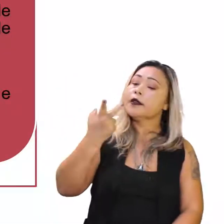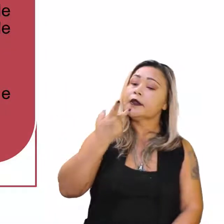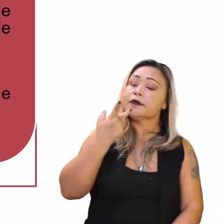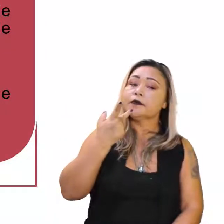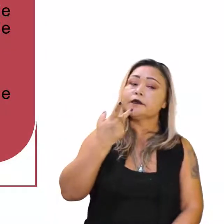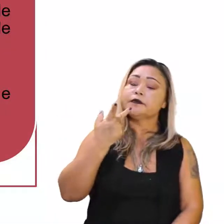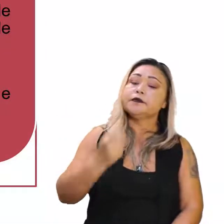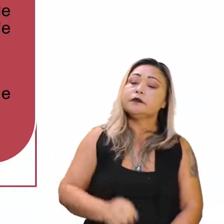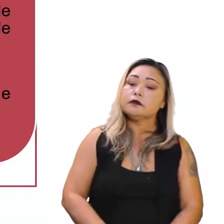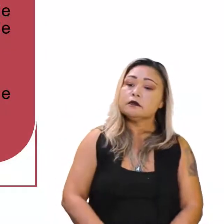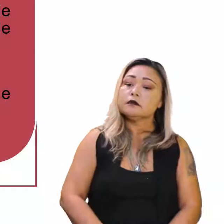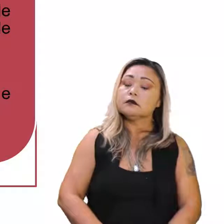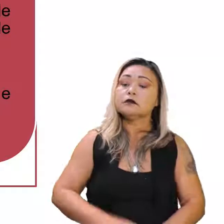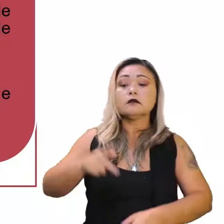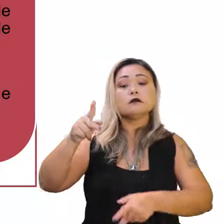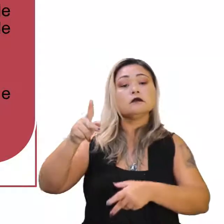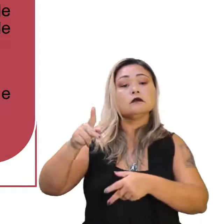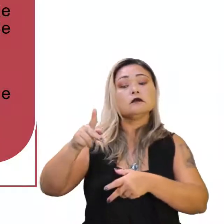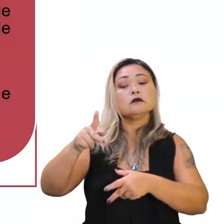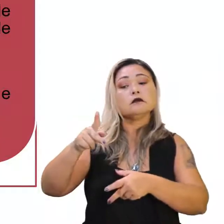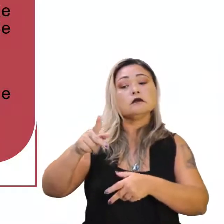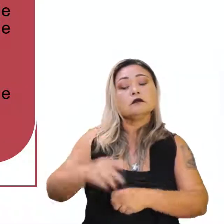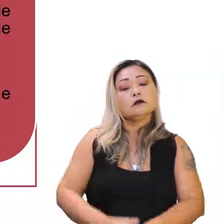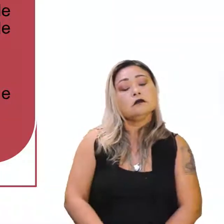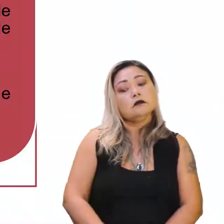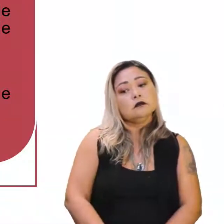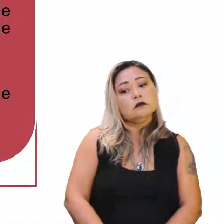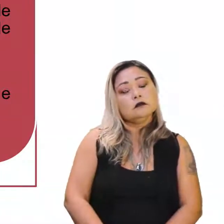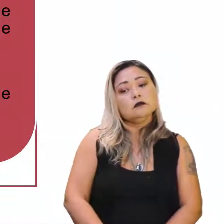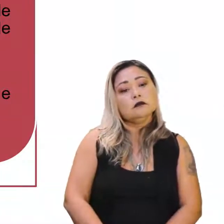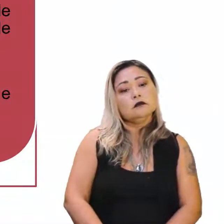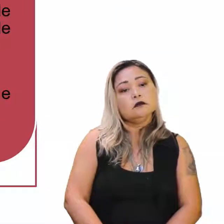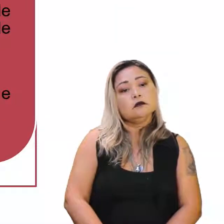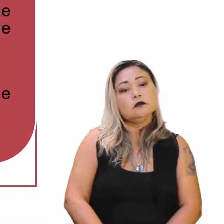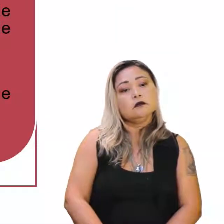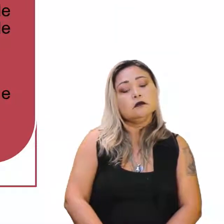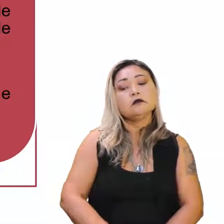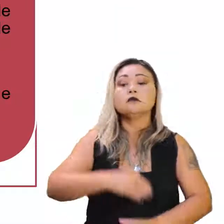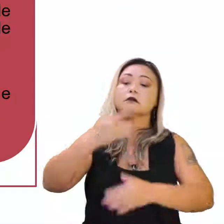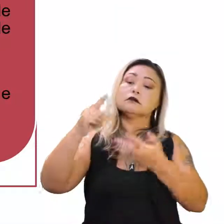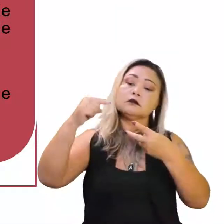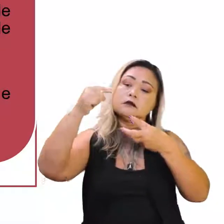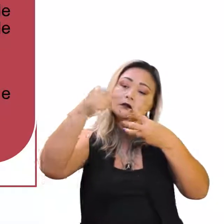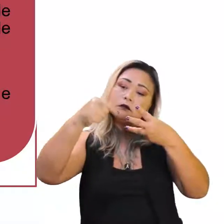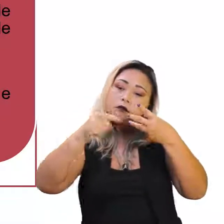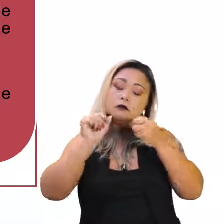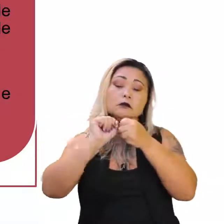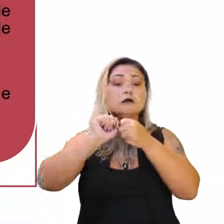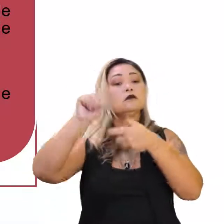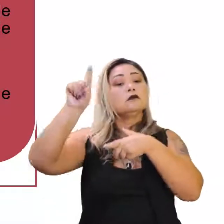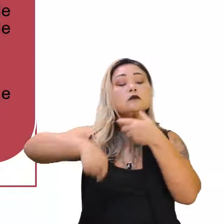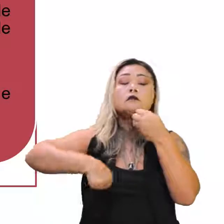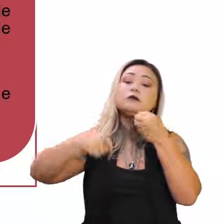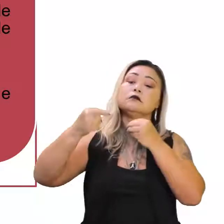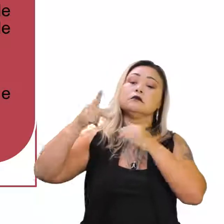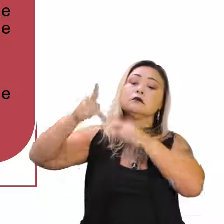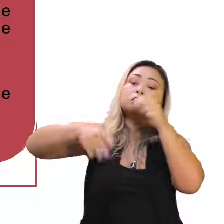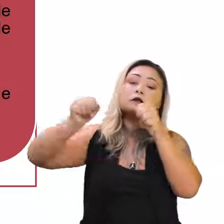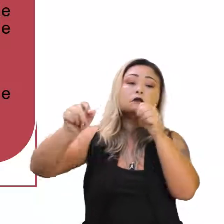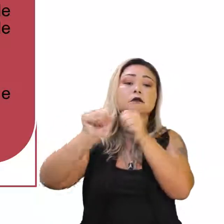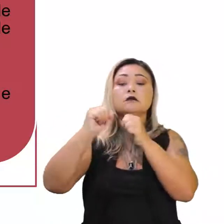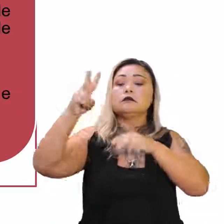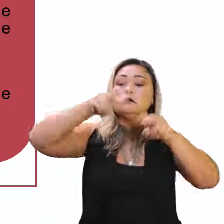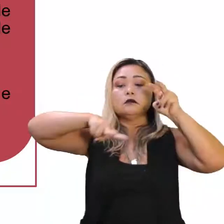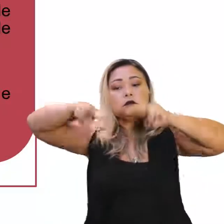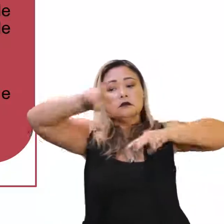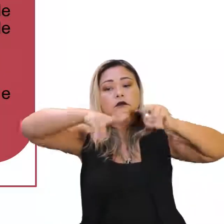aí da arte contemporânea, os artistas desenvolveram várias tendências, como a pop art, a op